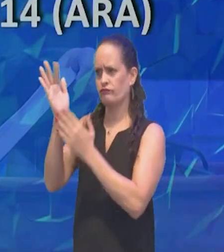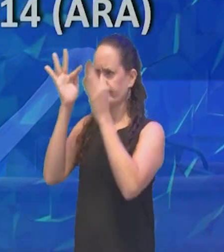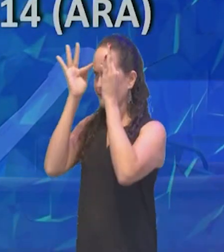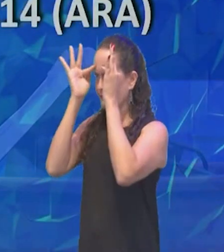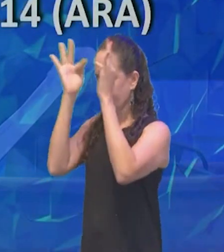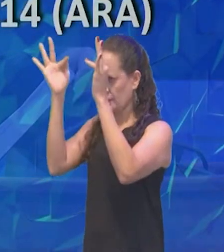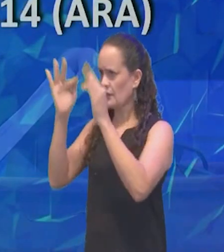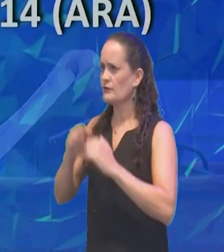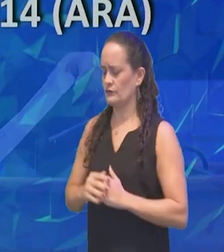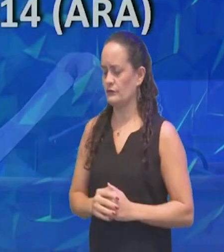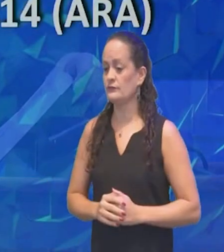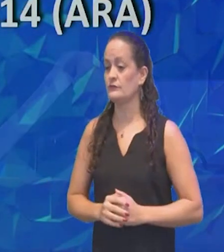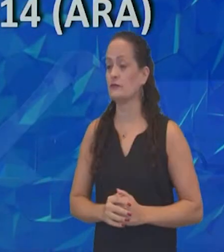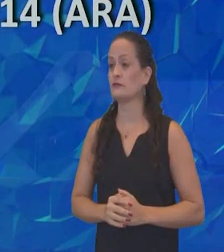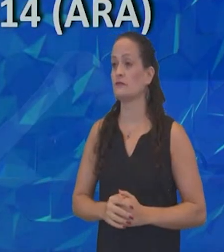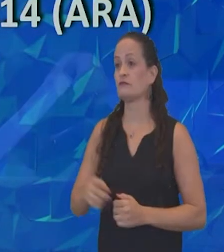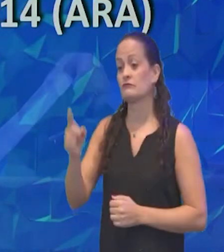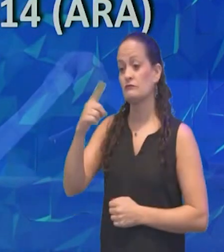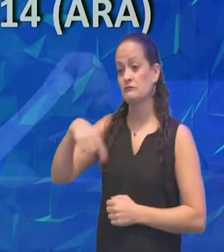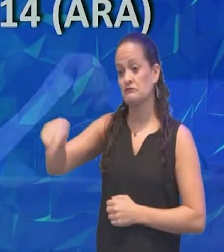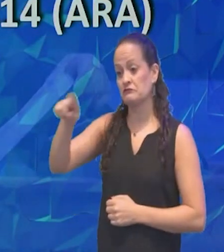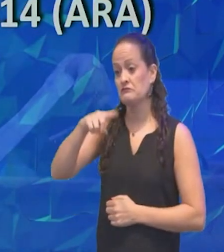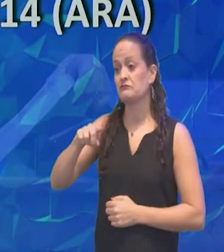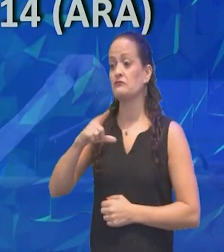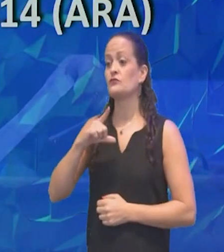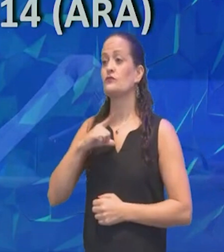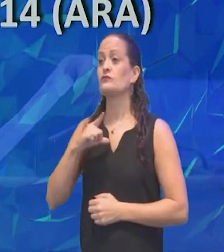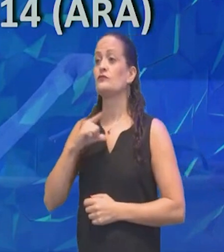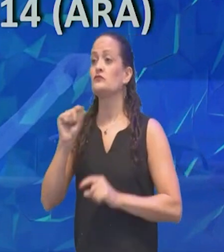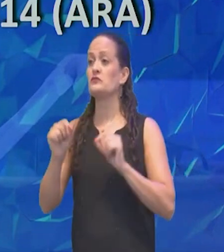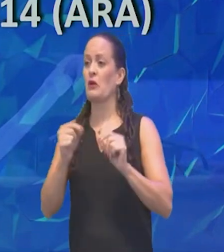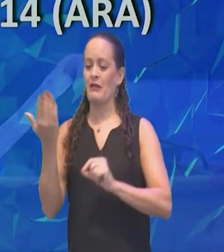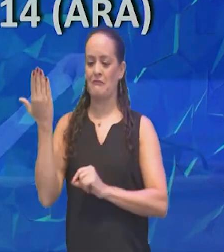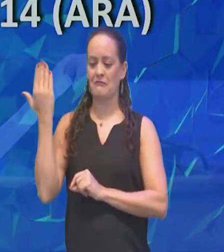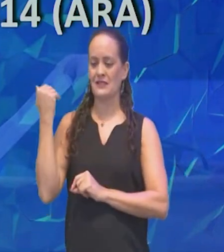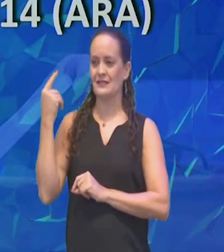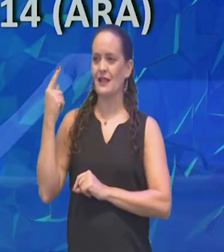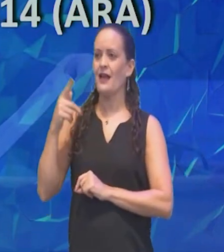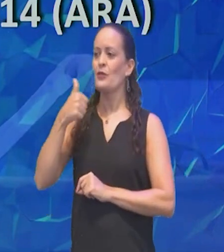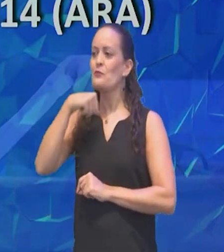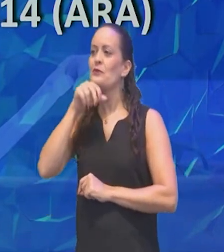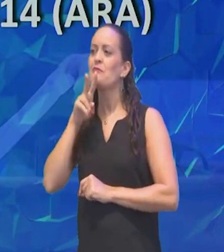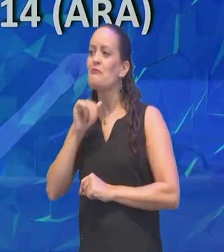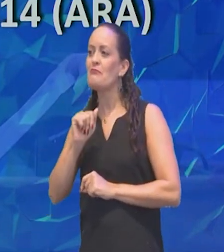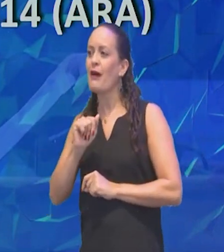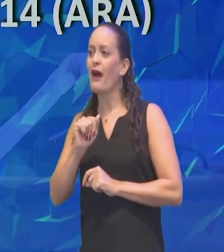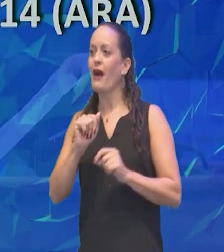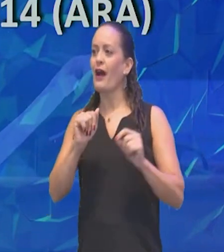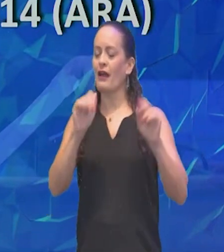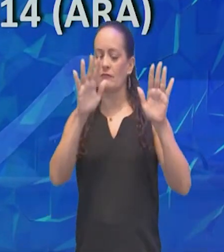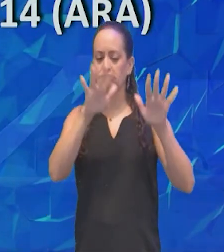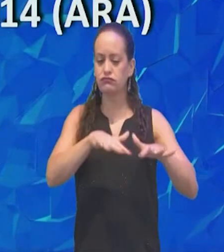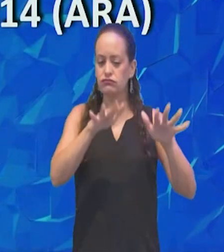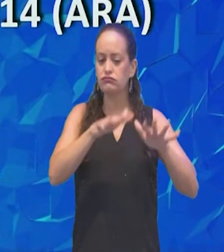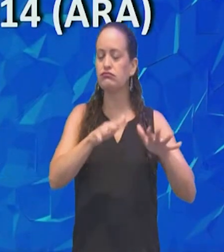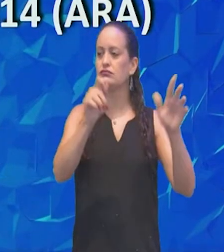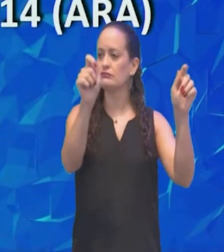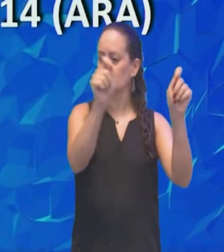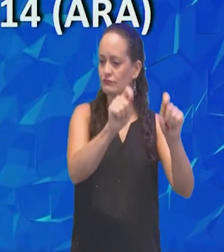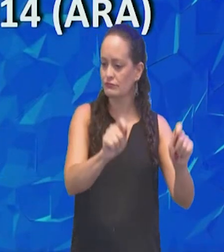fidelidade. Deitai fora os deuses os quais serviram vossos pais da além do Eufrates e no